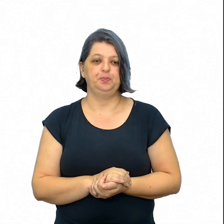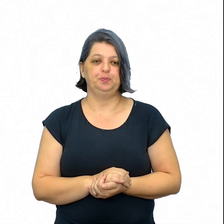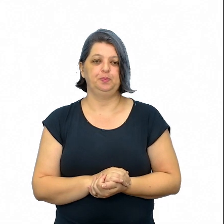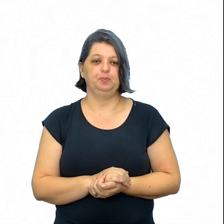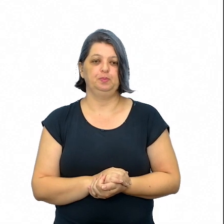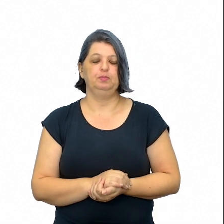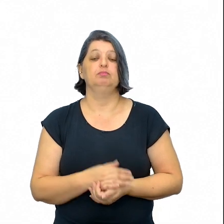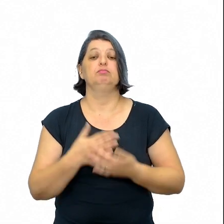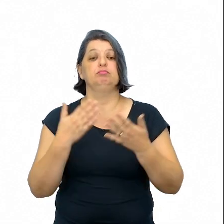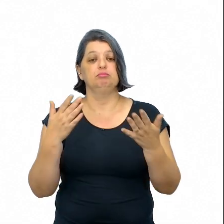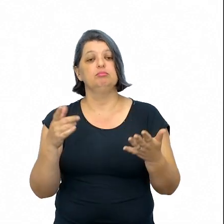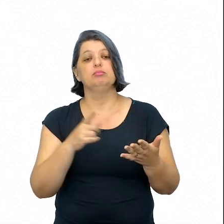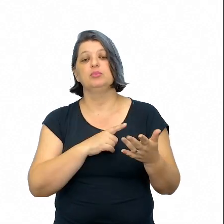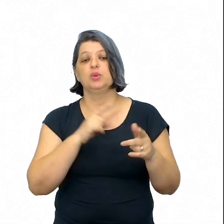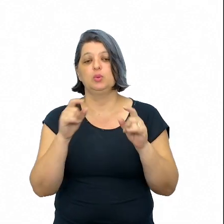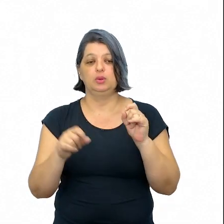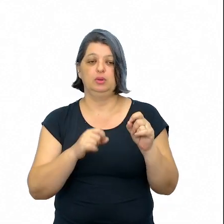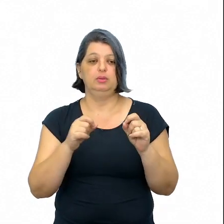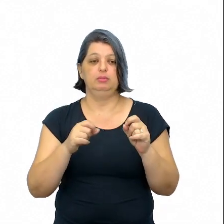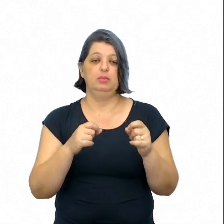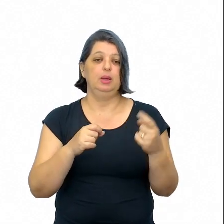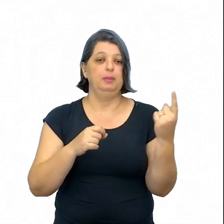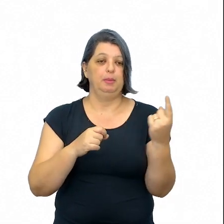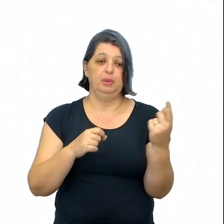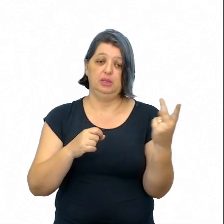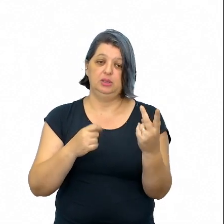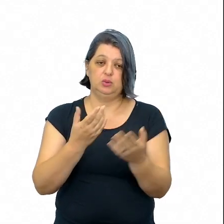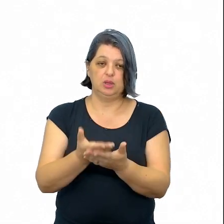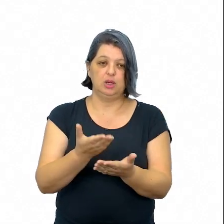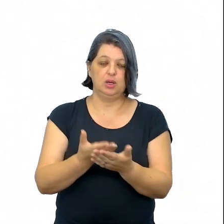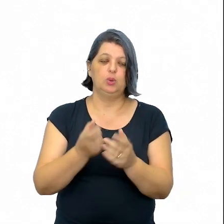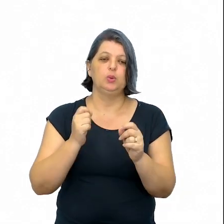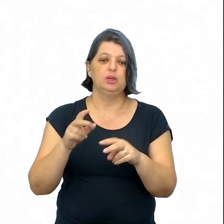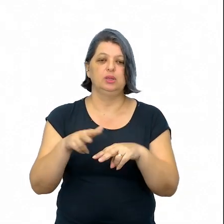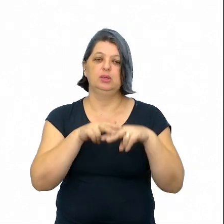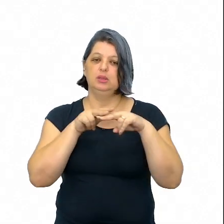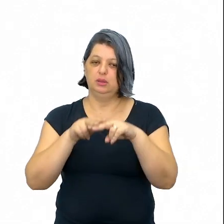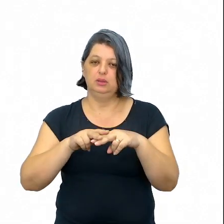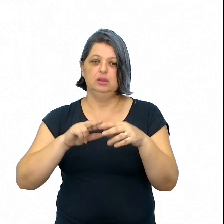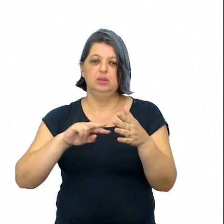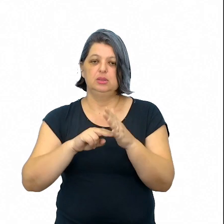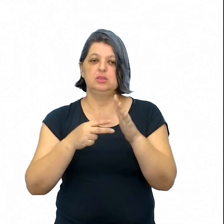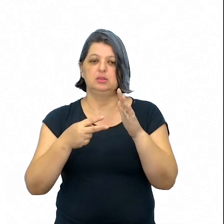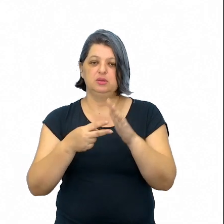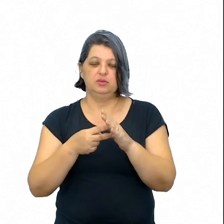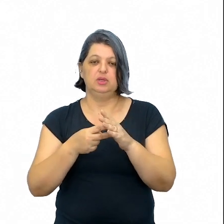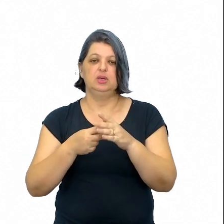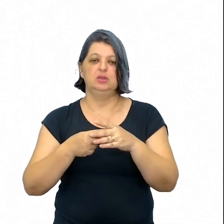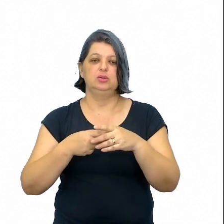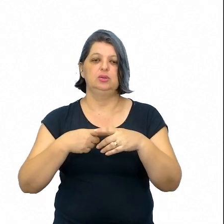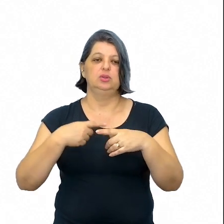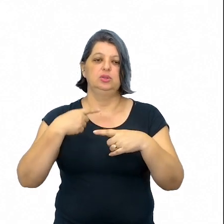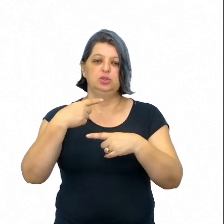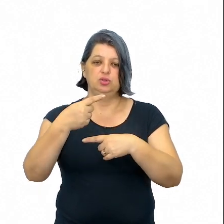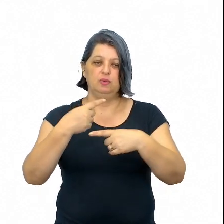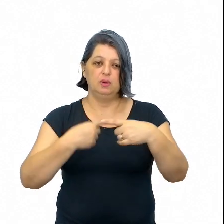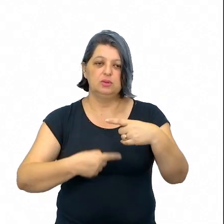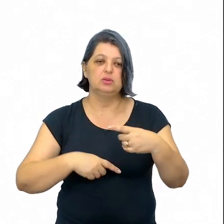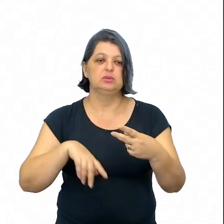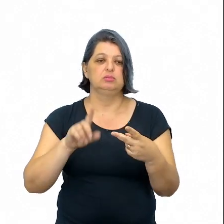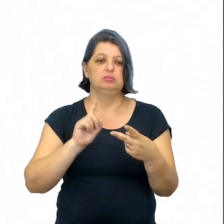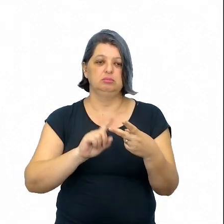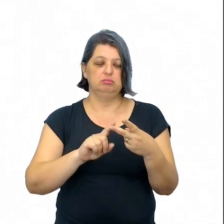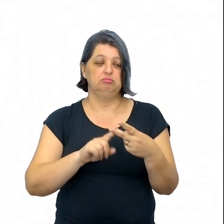que consiste na primeira e segunda aula, que nós vamos revisitando o significado de frações. Na terceira e quarta,